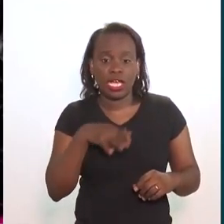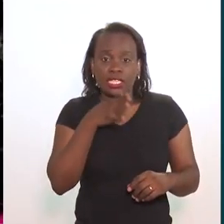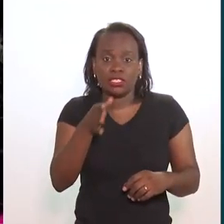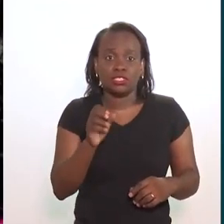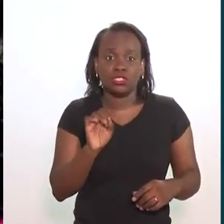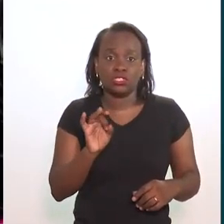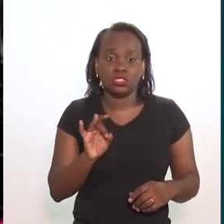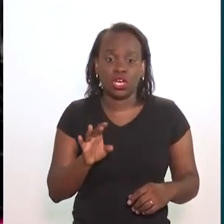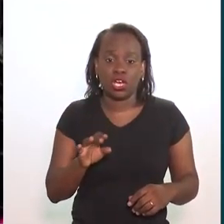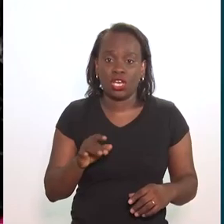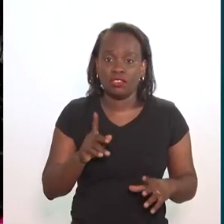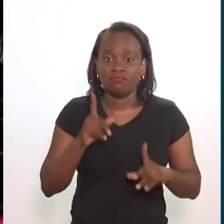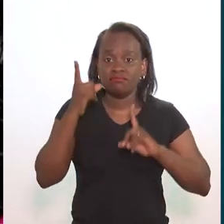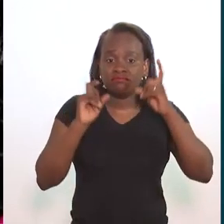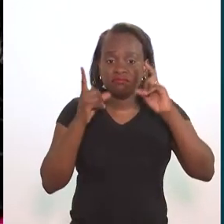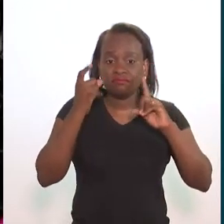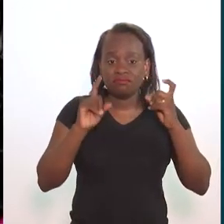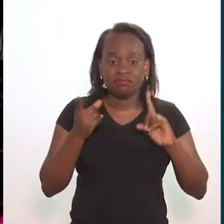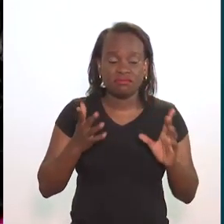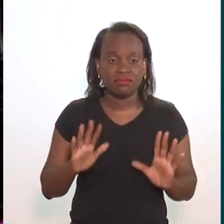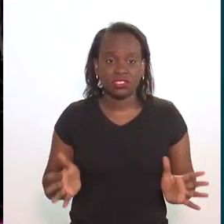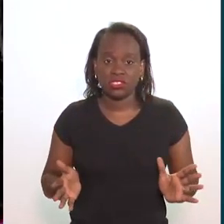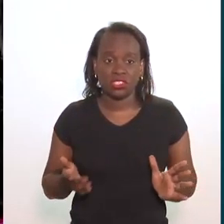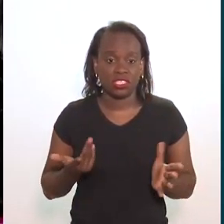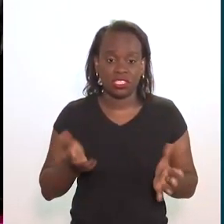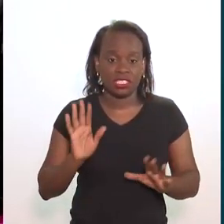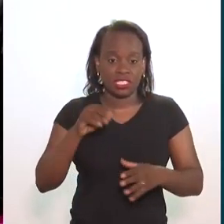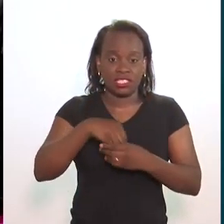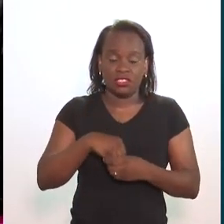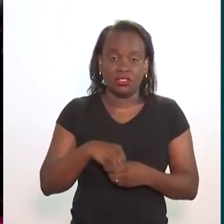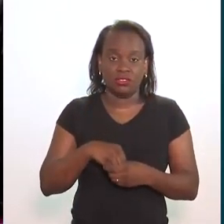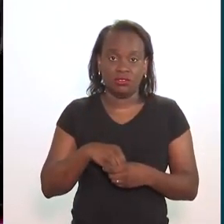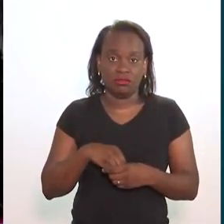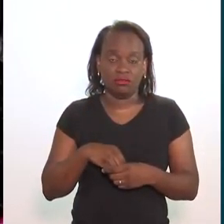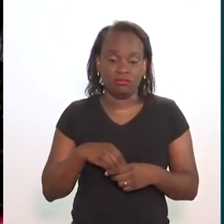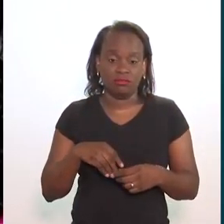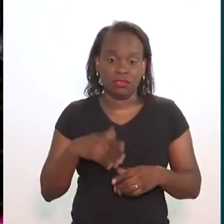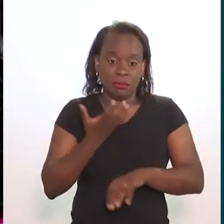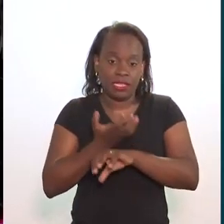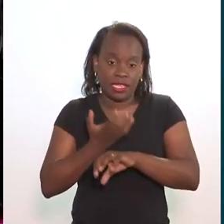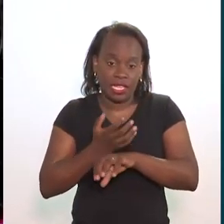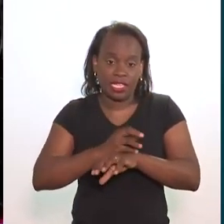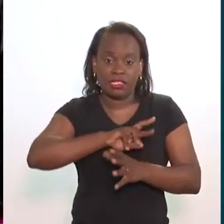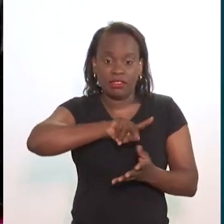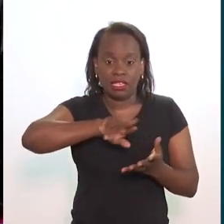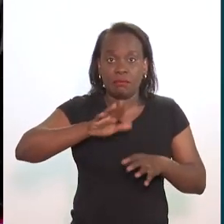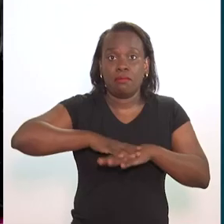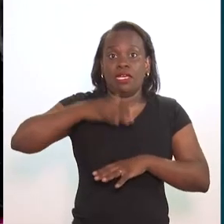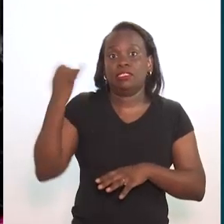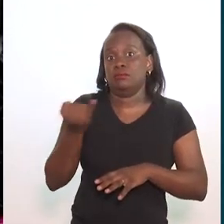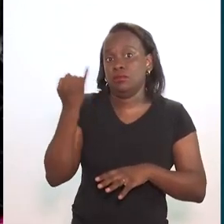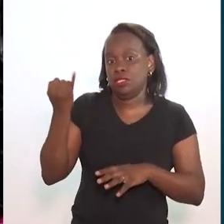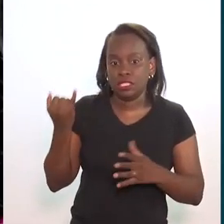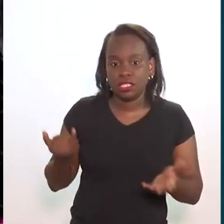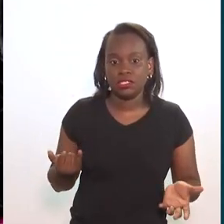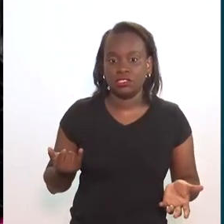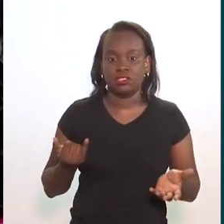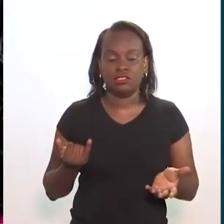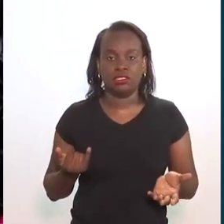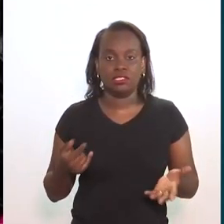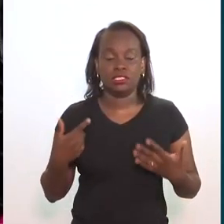vai ali só é alegoria. É alegoria dentro das matérias mais importantes, ditas